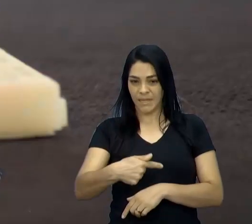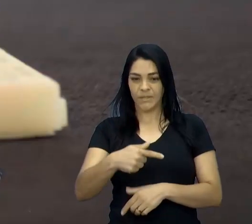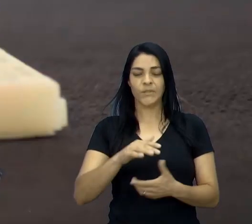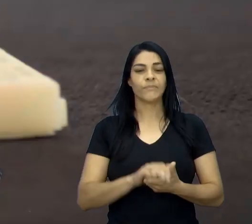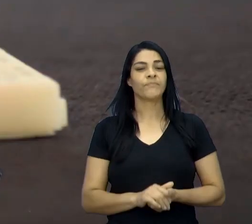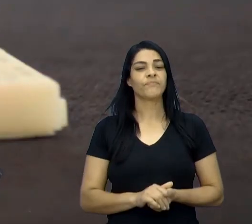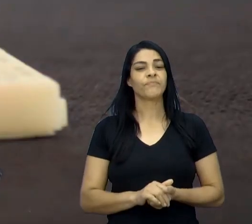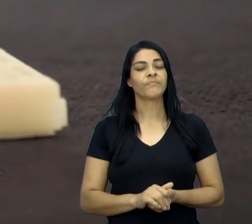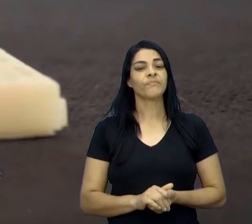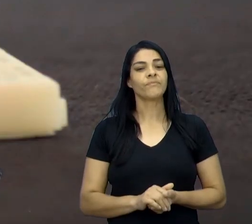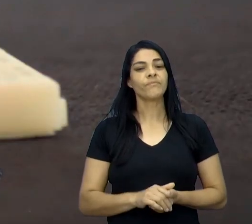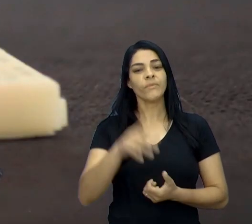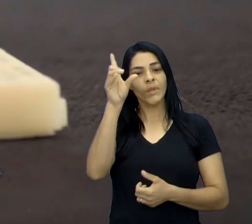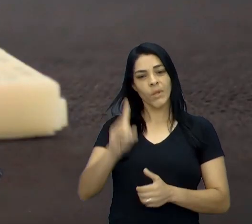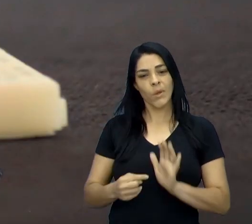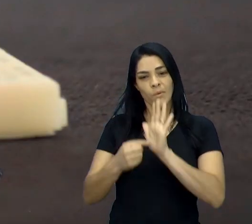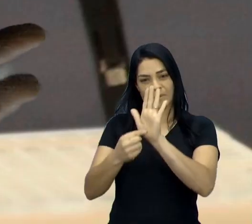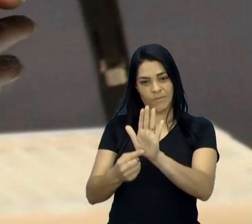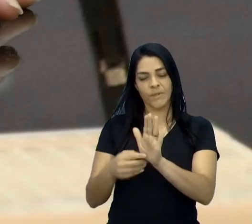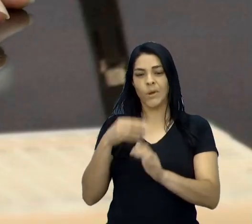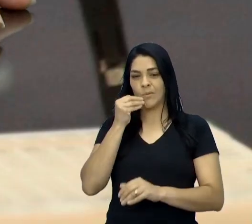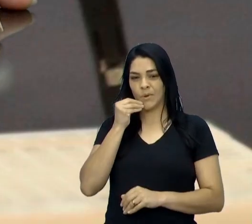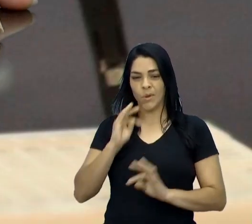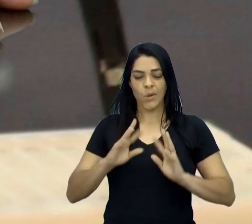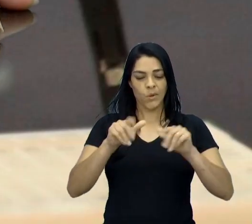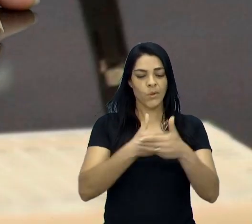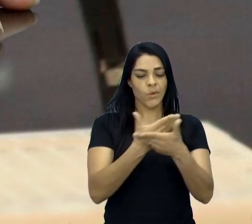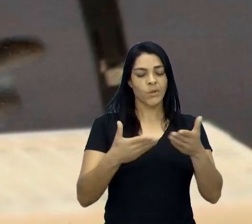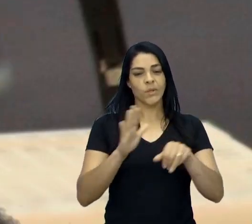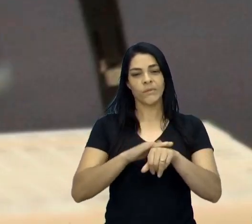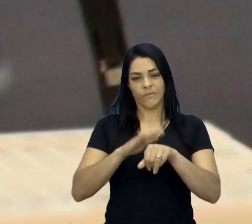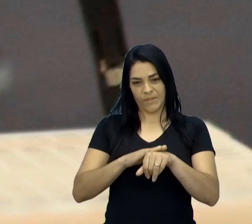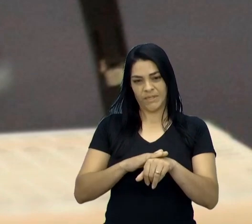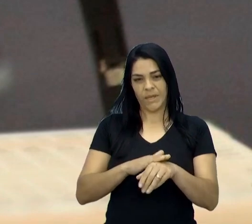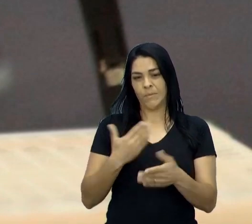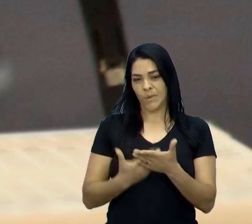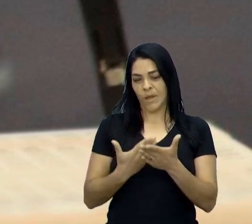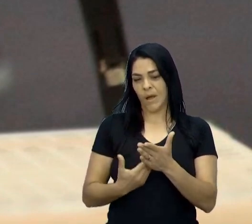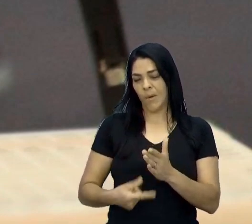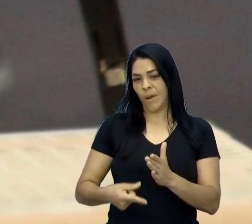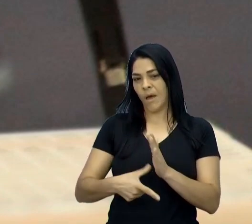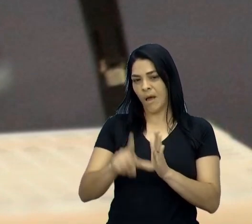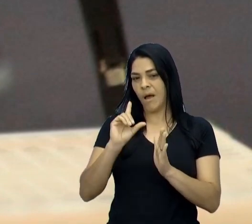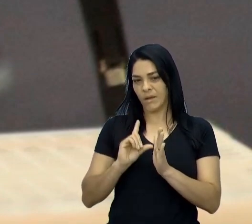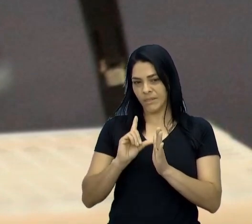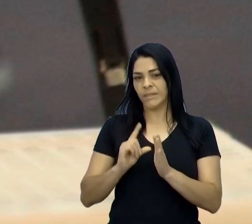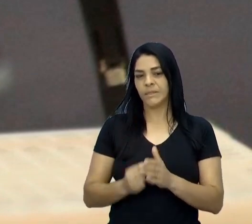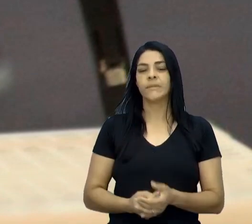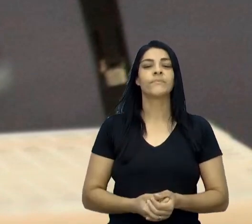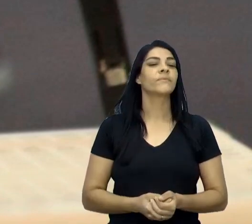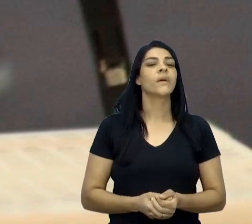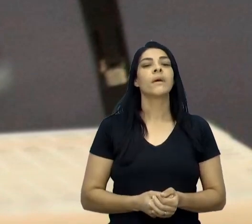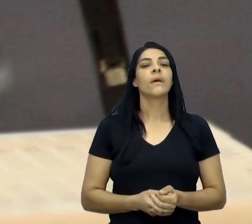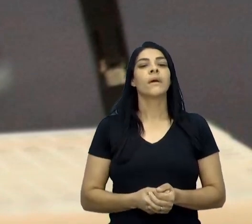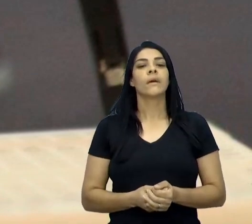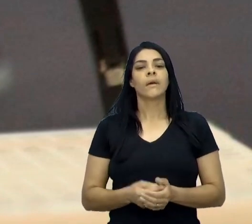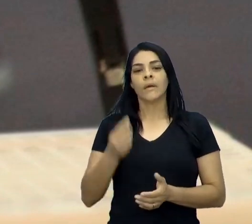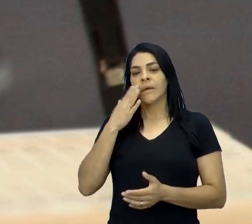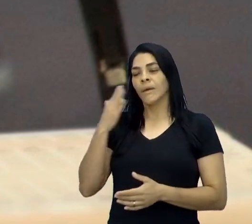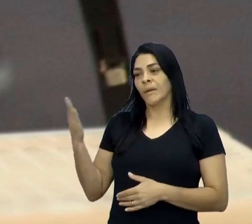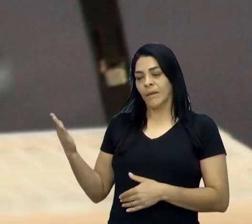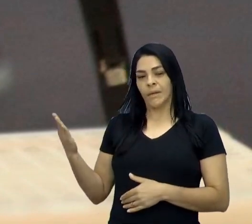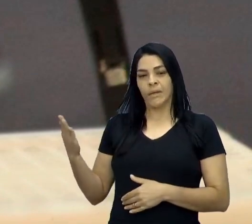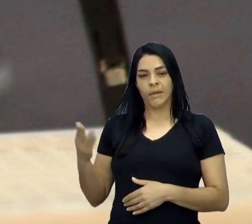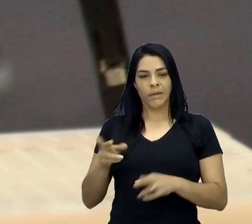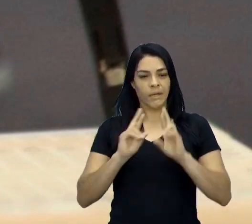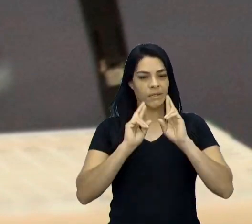vai mostrar para vocês aqui o nosso experimento, aquilo que a gente já fez na aula anterior. Este joguinho aqui, este é o Arduino, espero que vocês se lembrem,